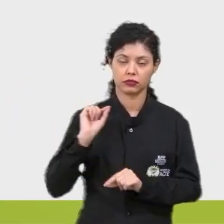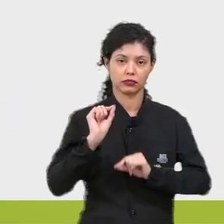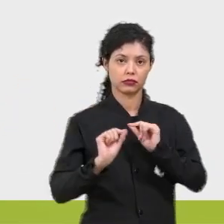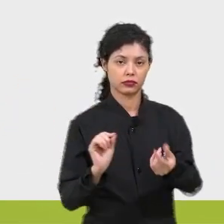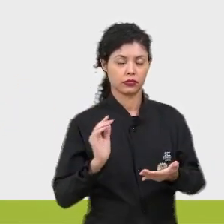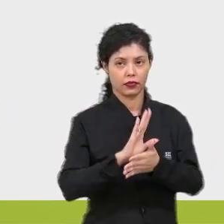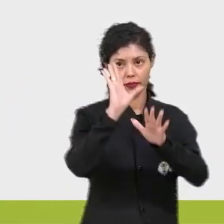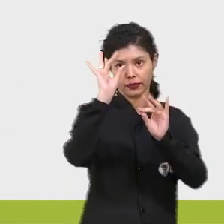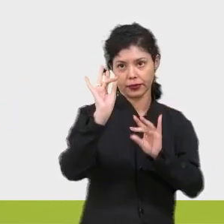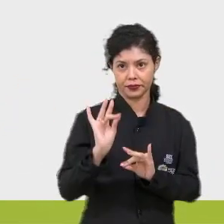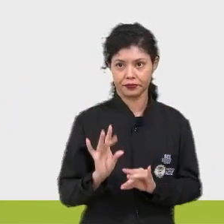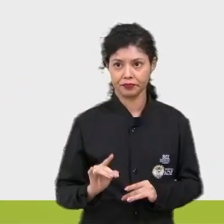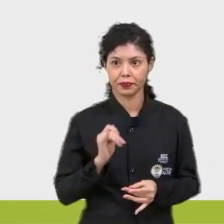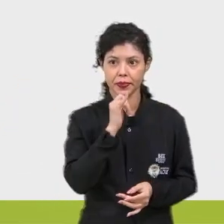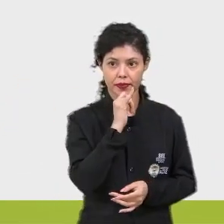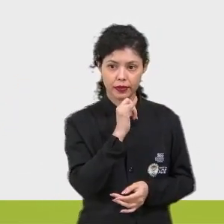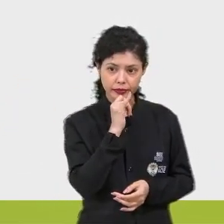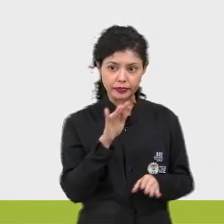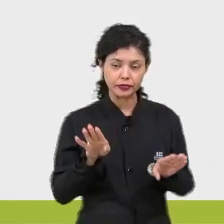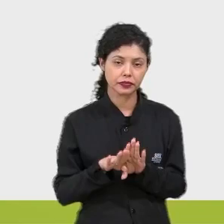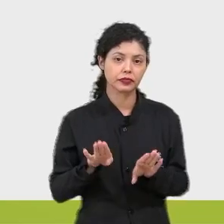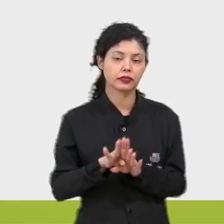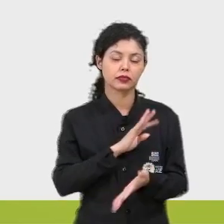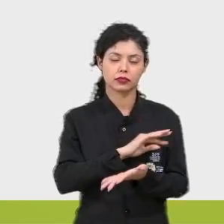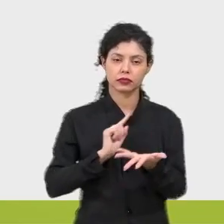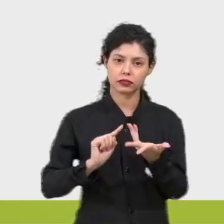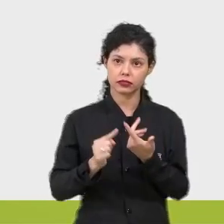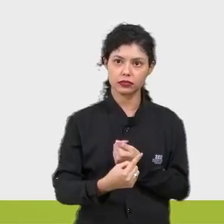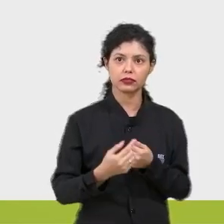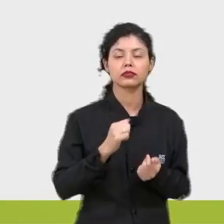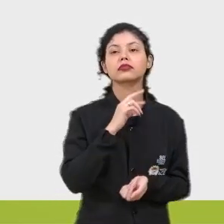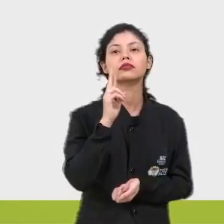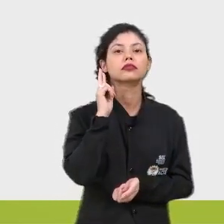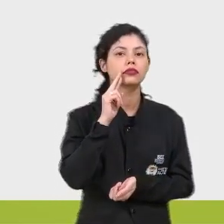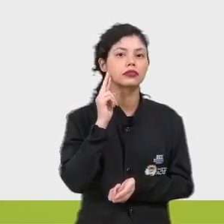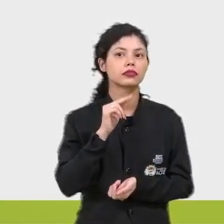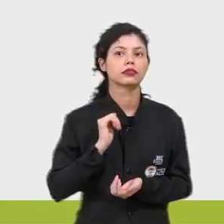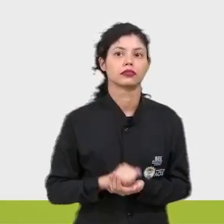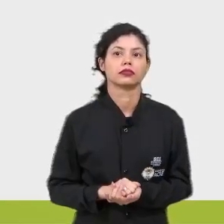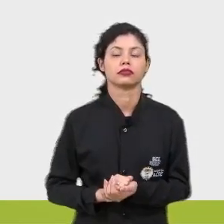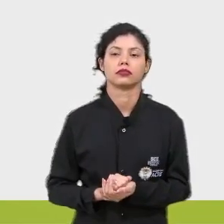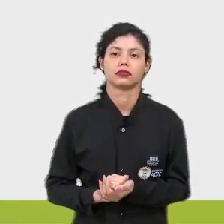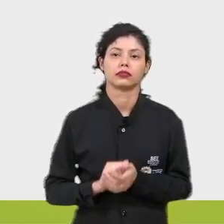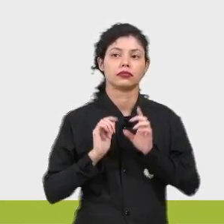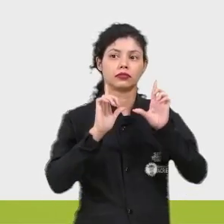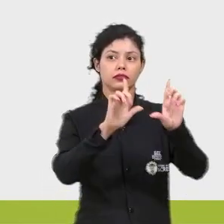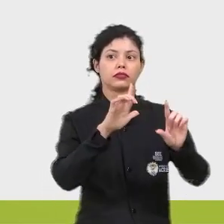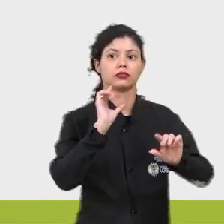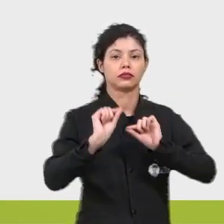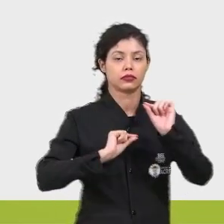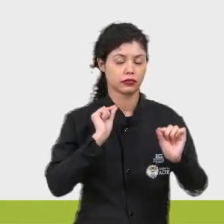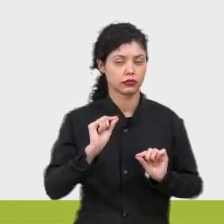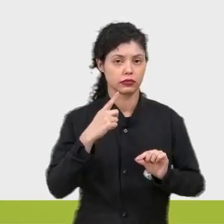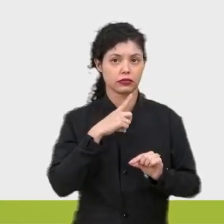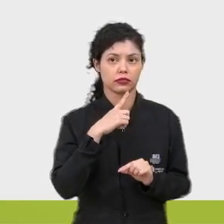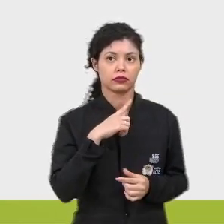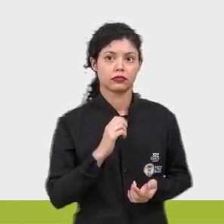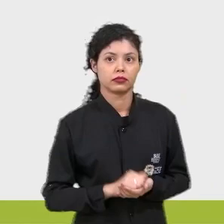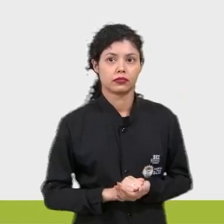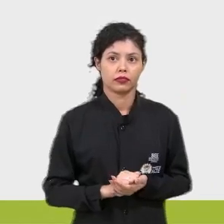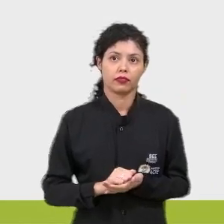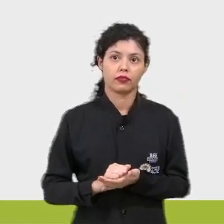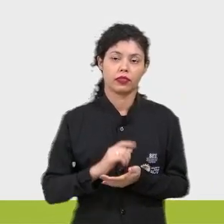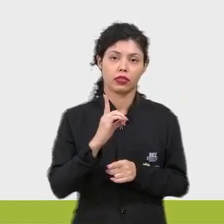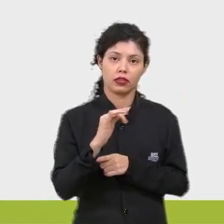dentro de cada uma das tipologias. De rosa aí na tela, no primeiro quadrinho, eu tenho